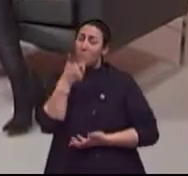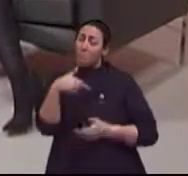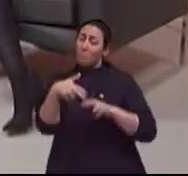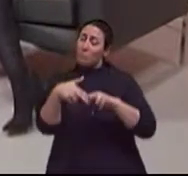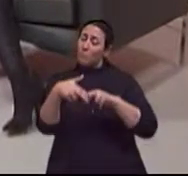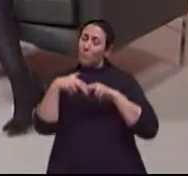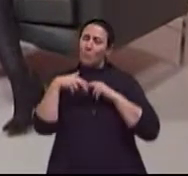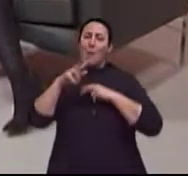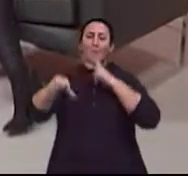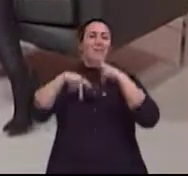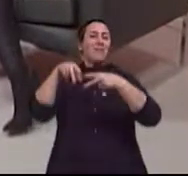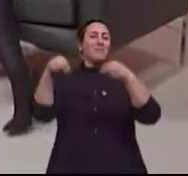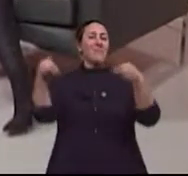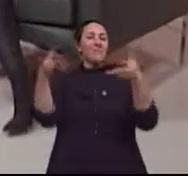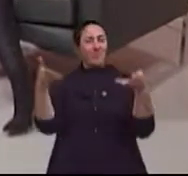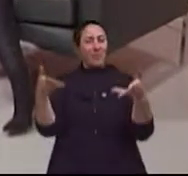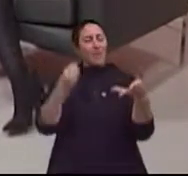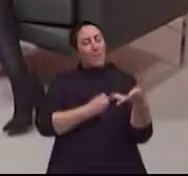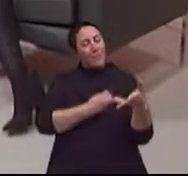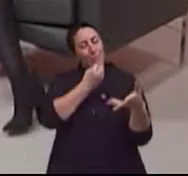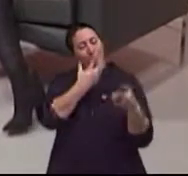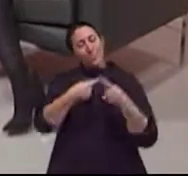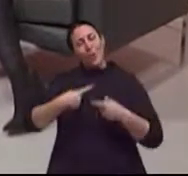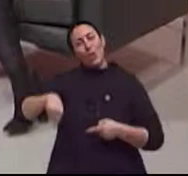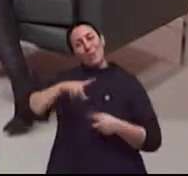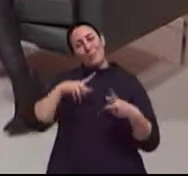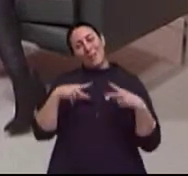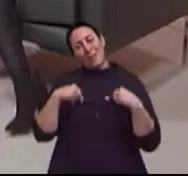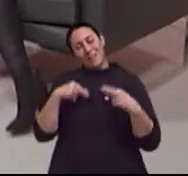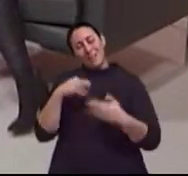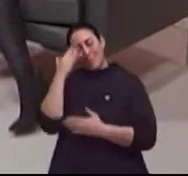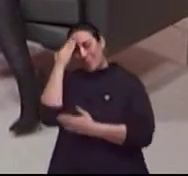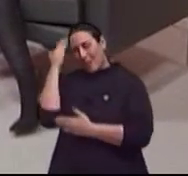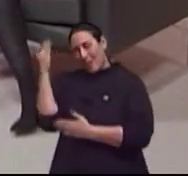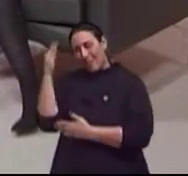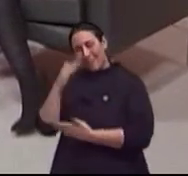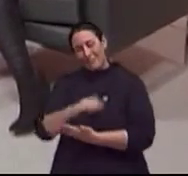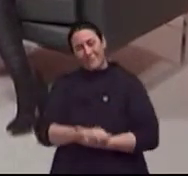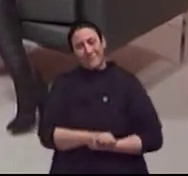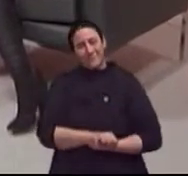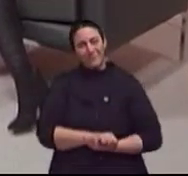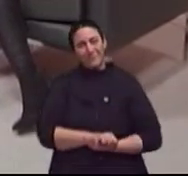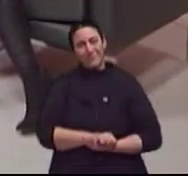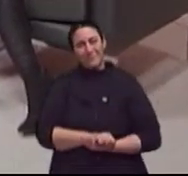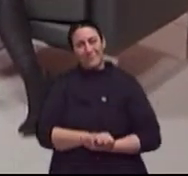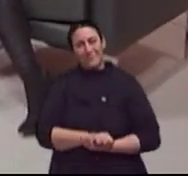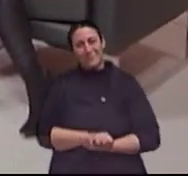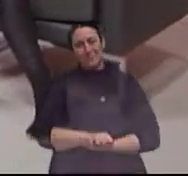ela é um presente. Viva bem! Que a gente merece. Obrigada, Vivian. Obrigada.